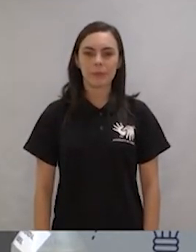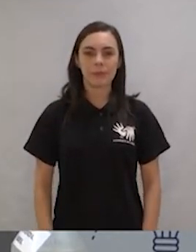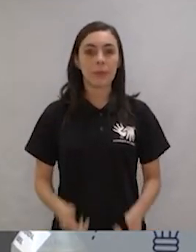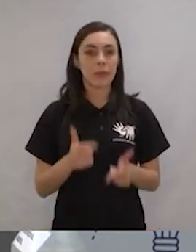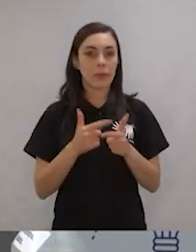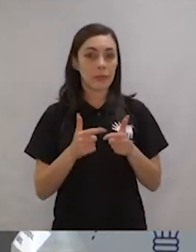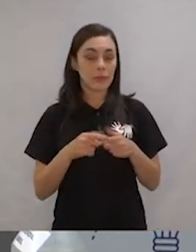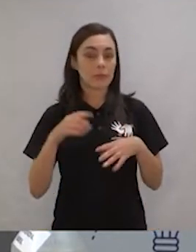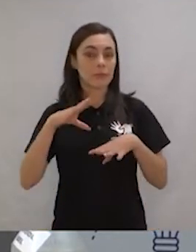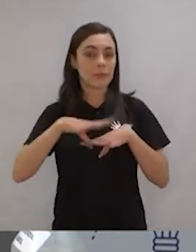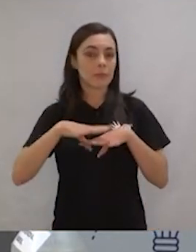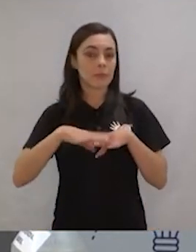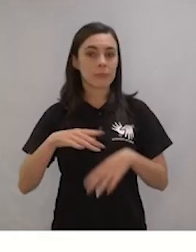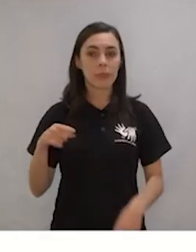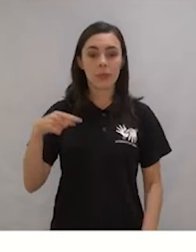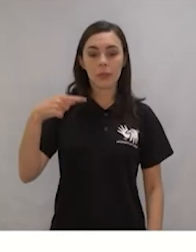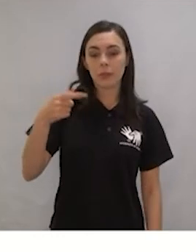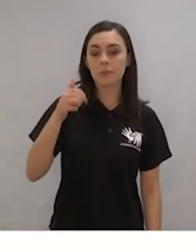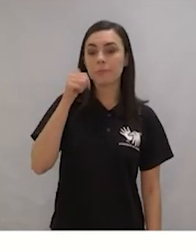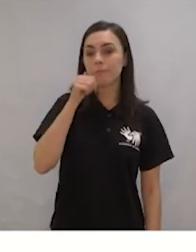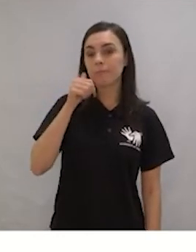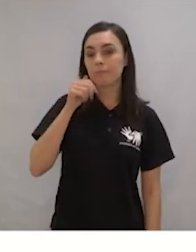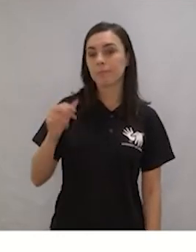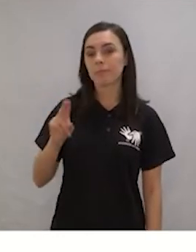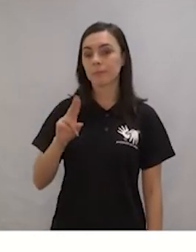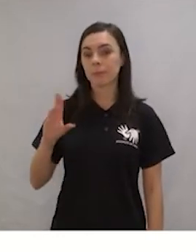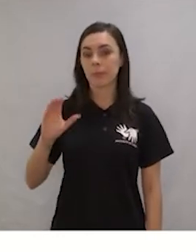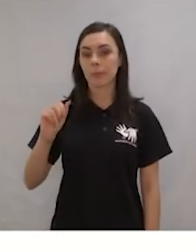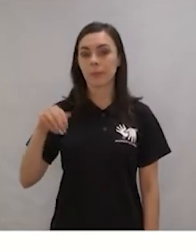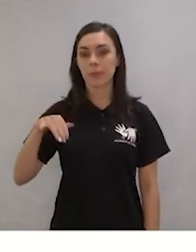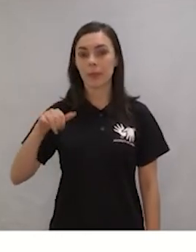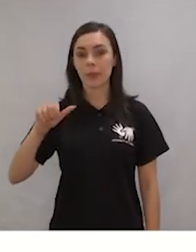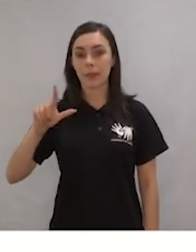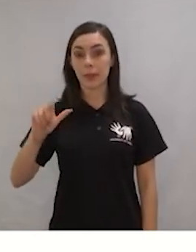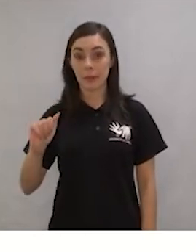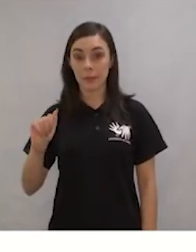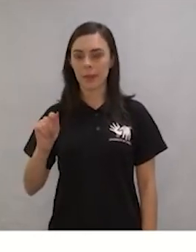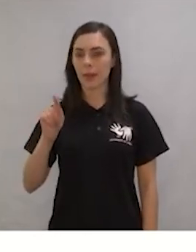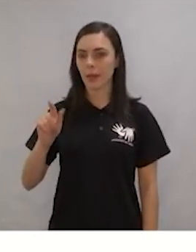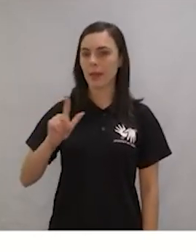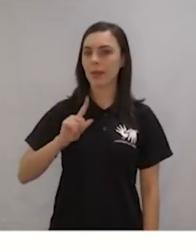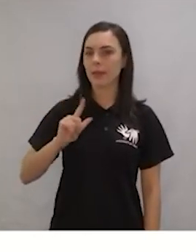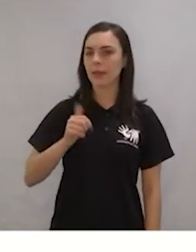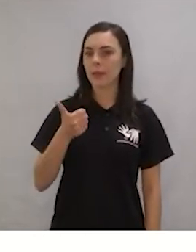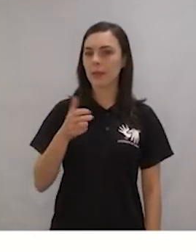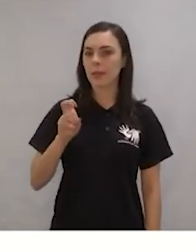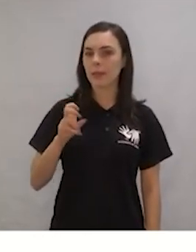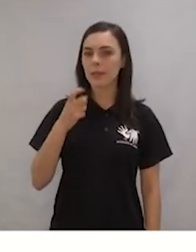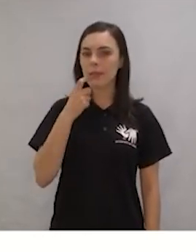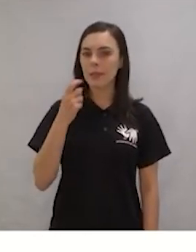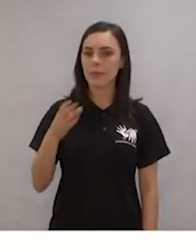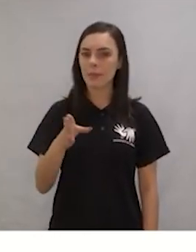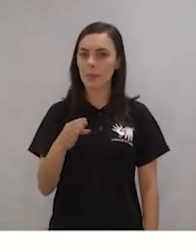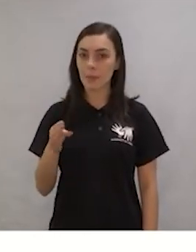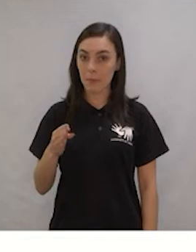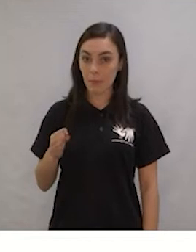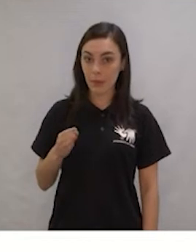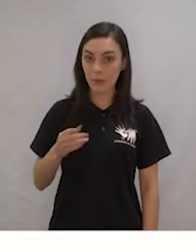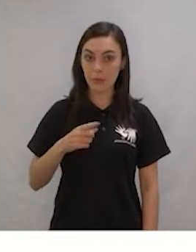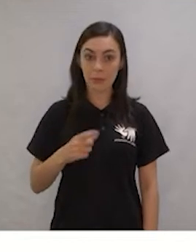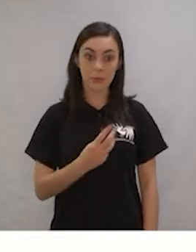Próximo problema. Camila tem 15 peixes e